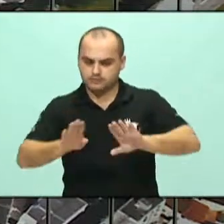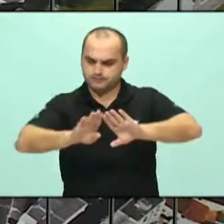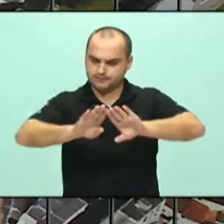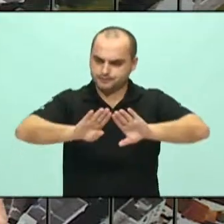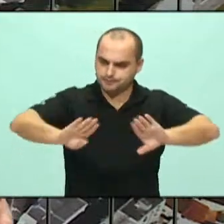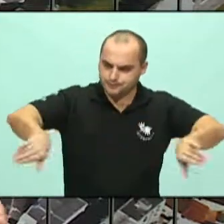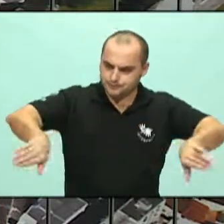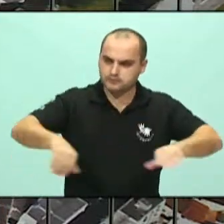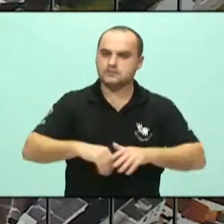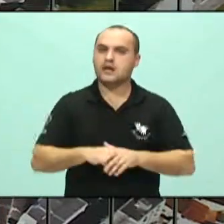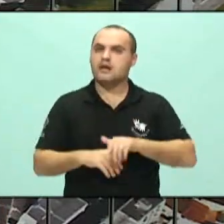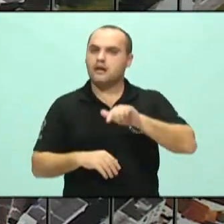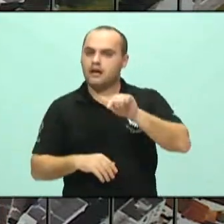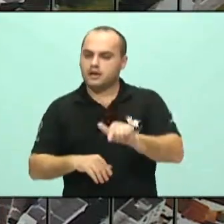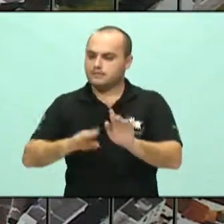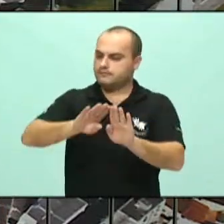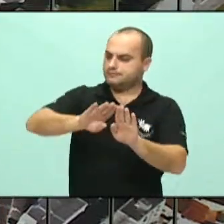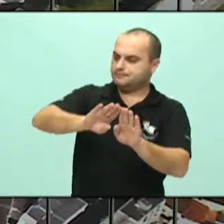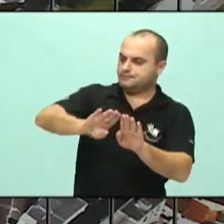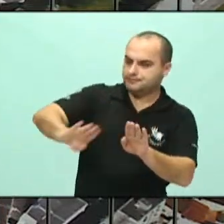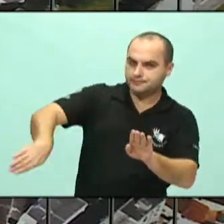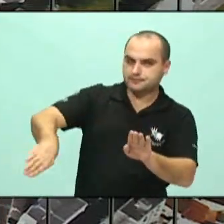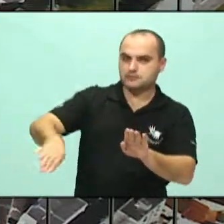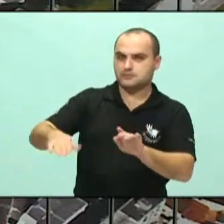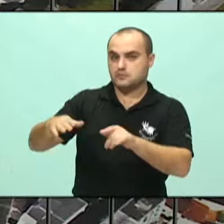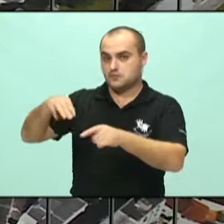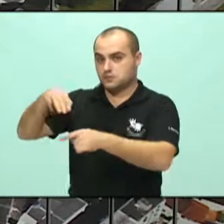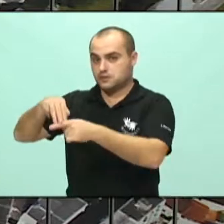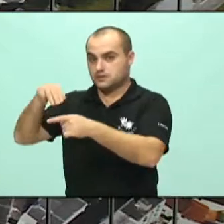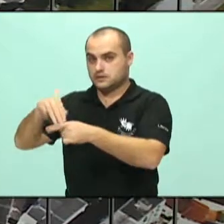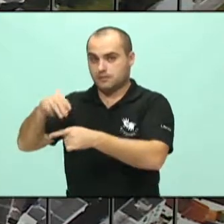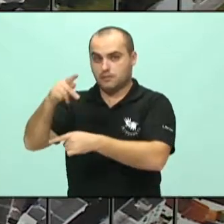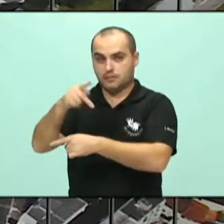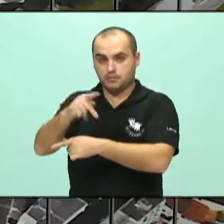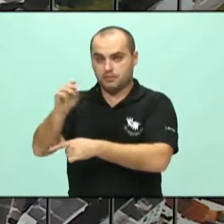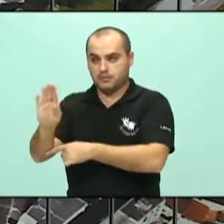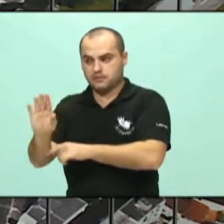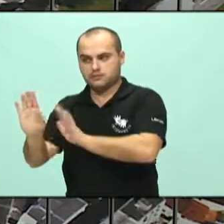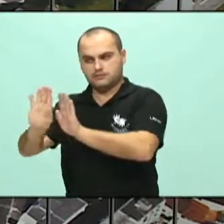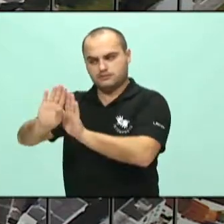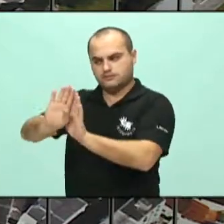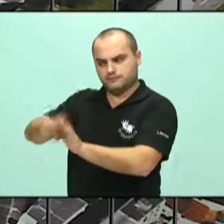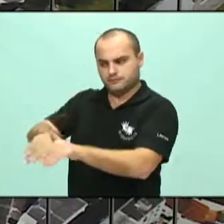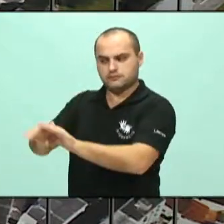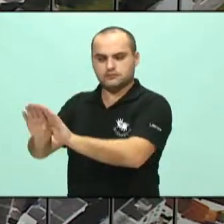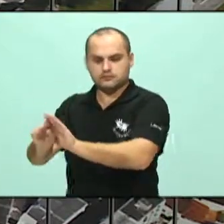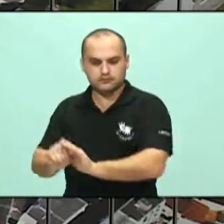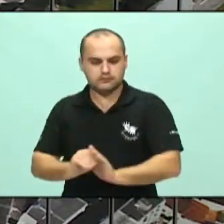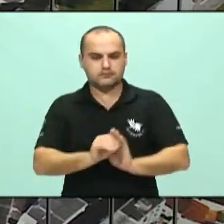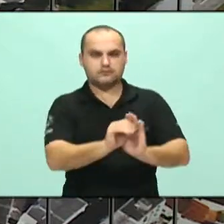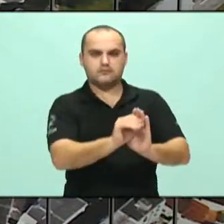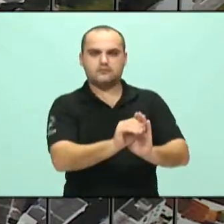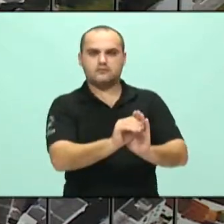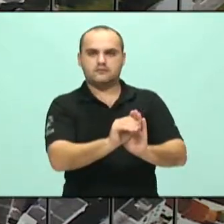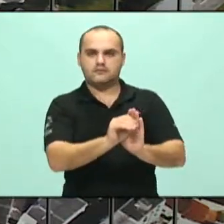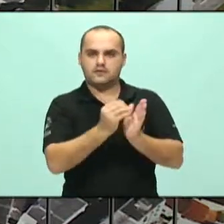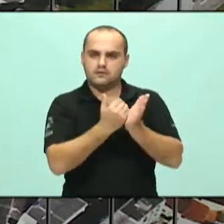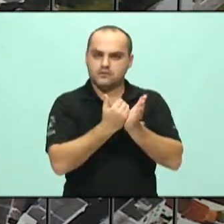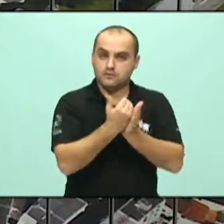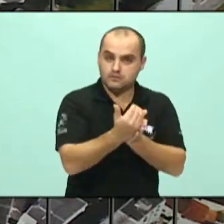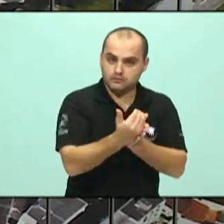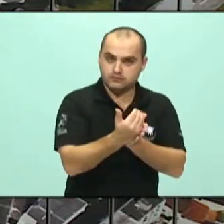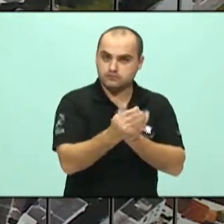se desmembra. Ele é desmembrado do município de Porto Belo, incorporando o distrito de